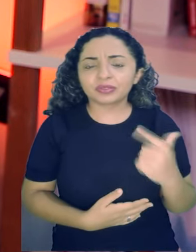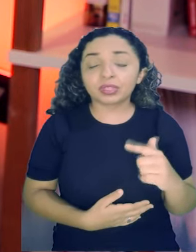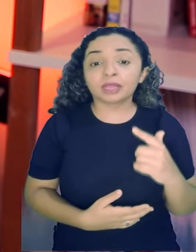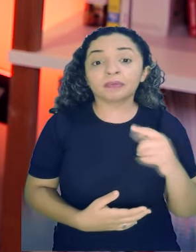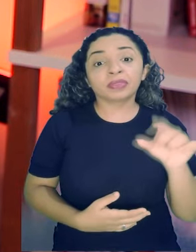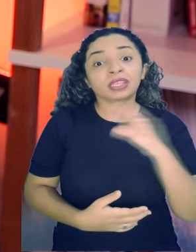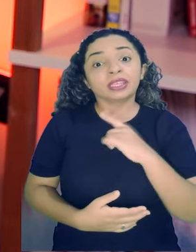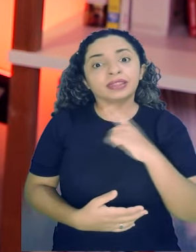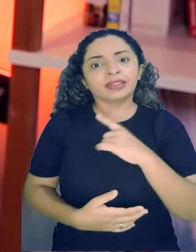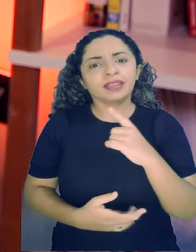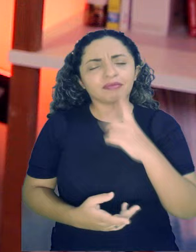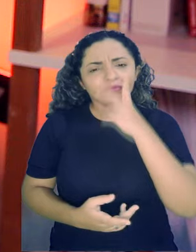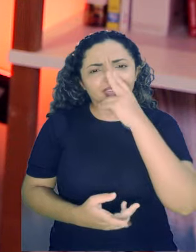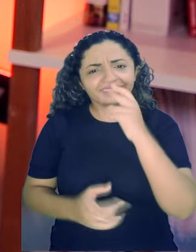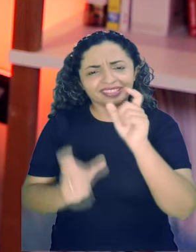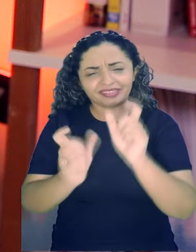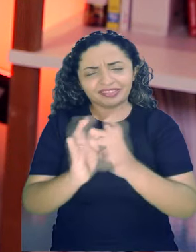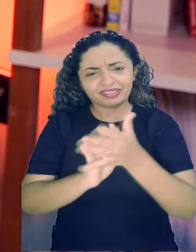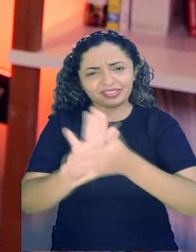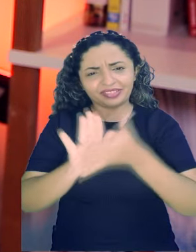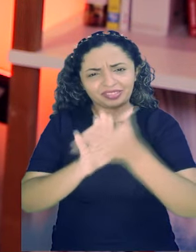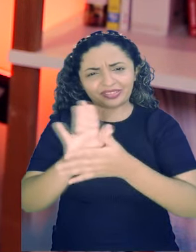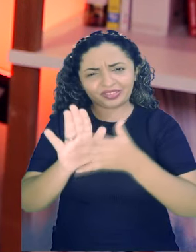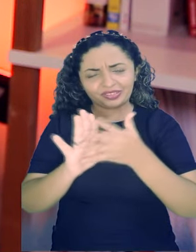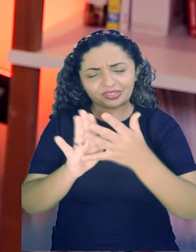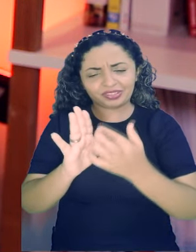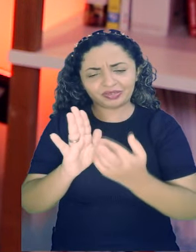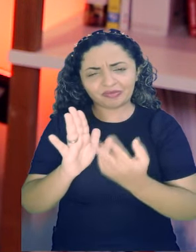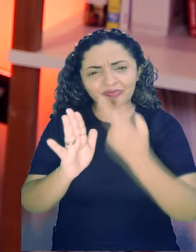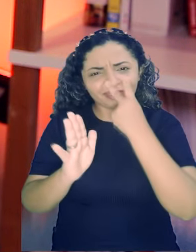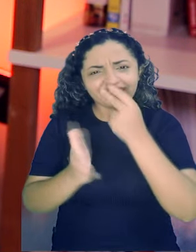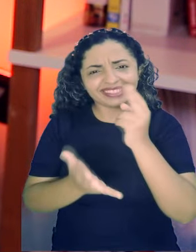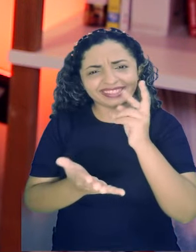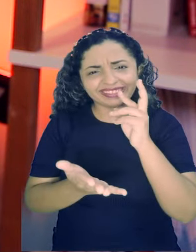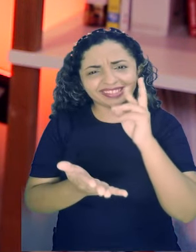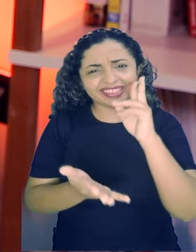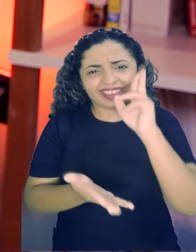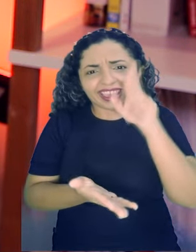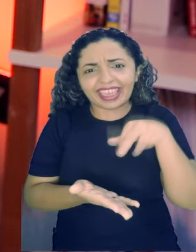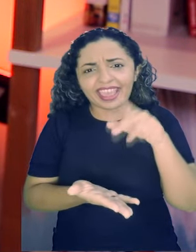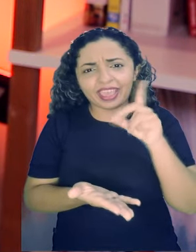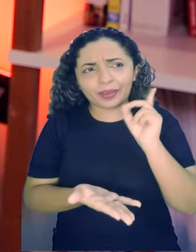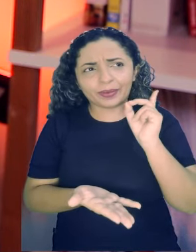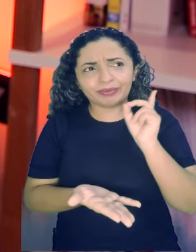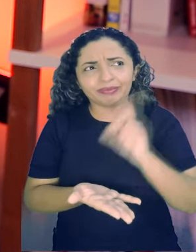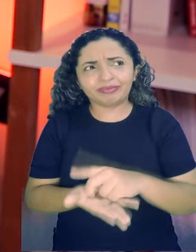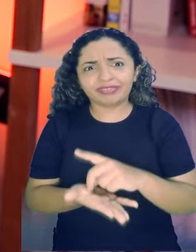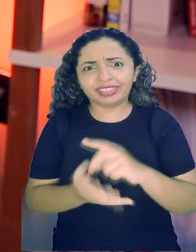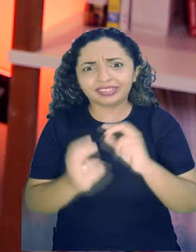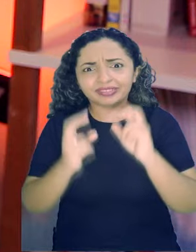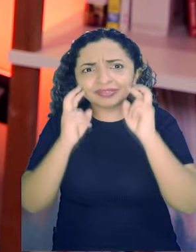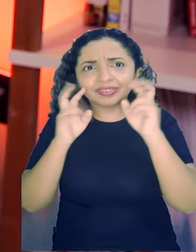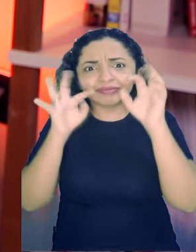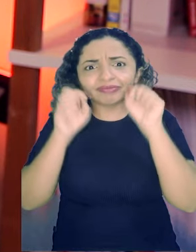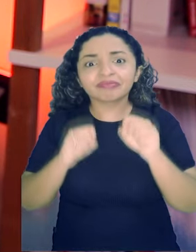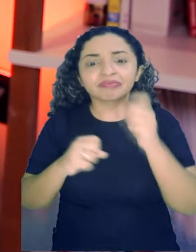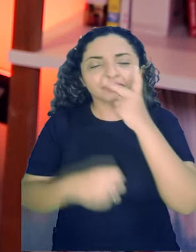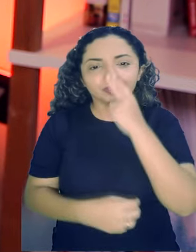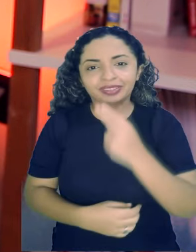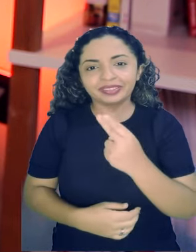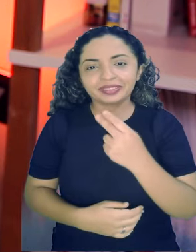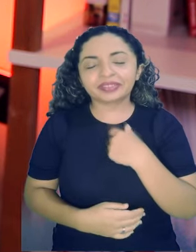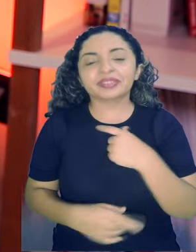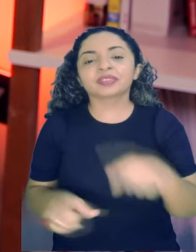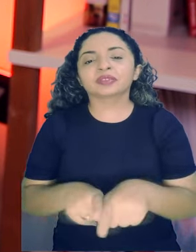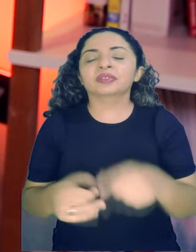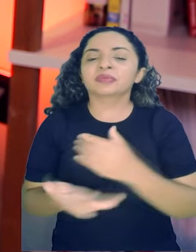É um negócio assim muito realista o texto da Yasmina Reza. Eu fiquei muito contente com essa leitura. Também comecei a